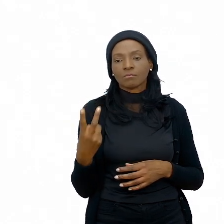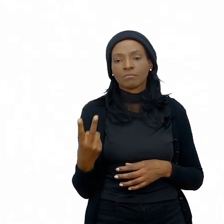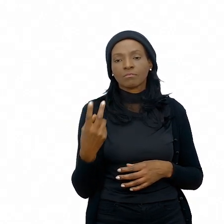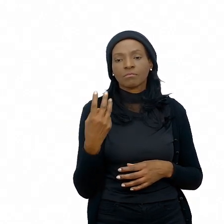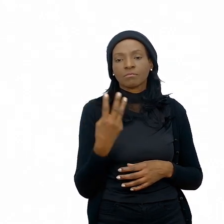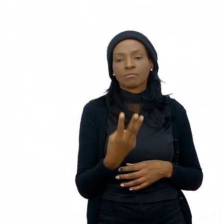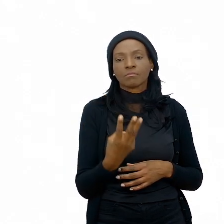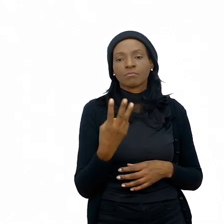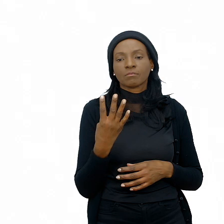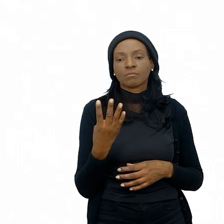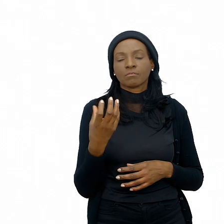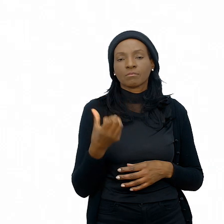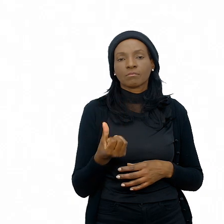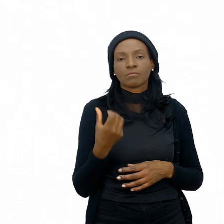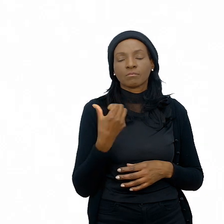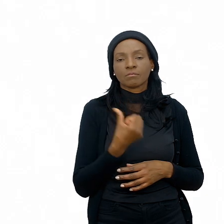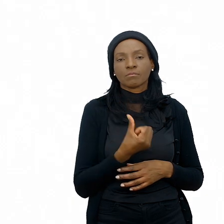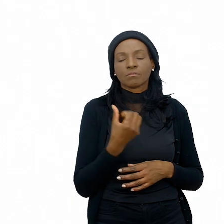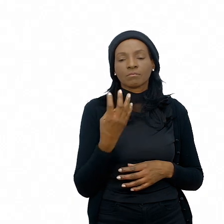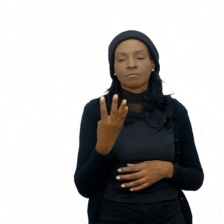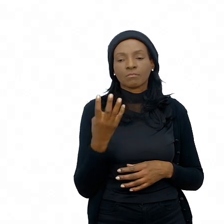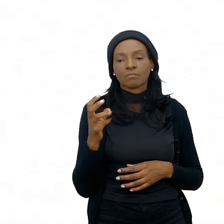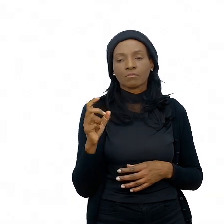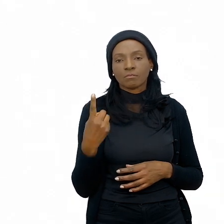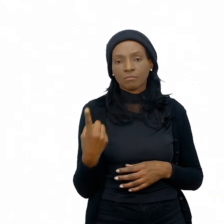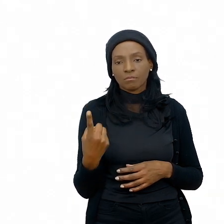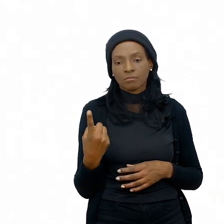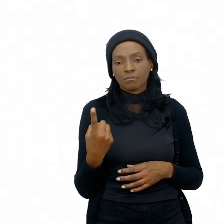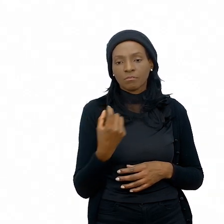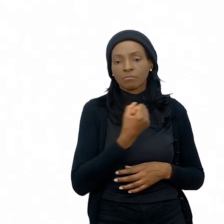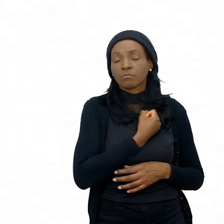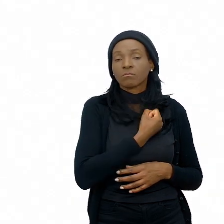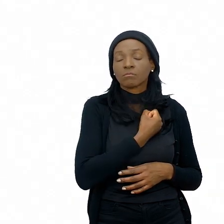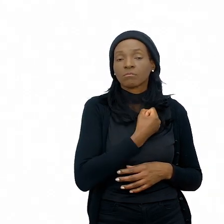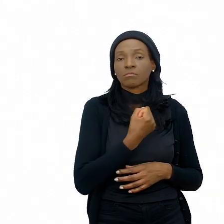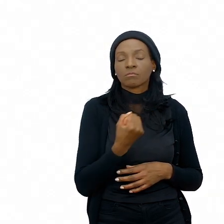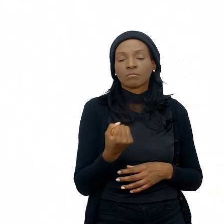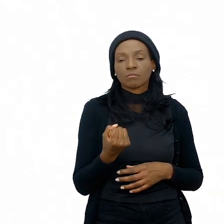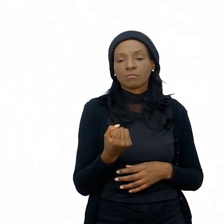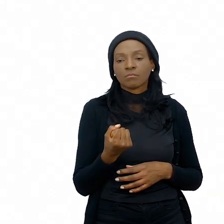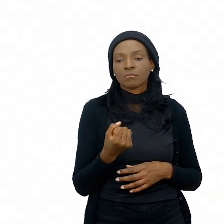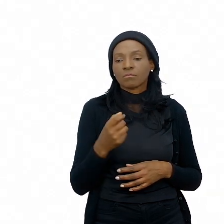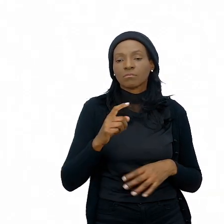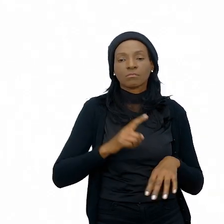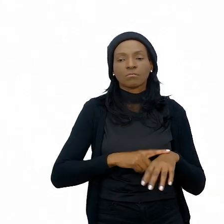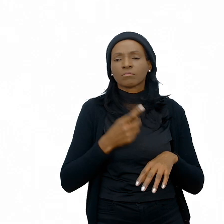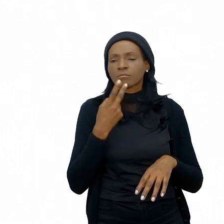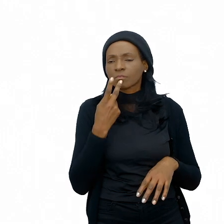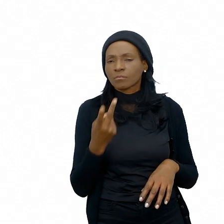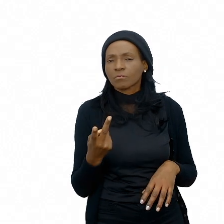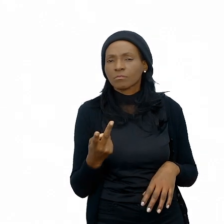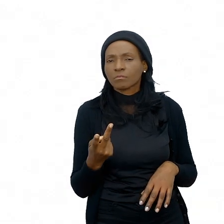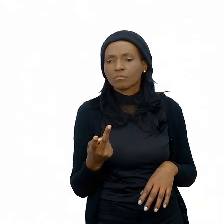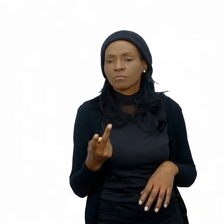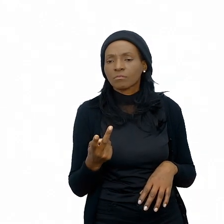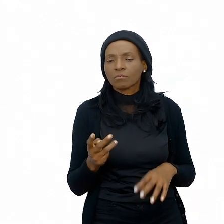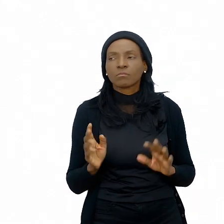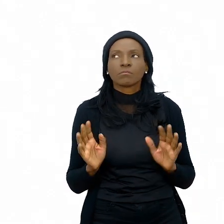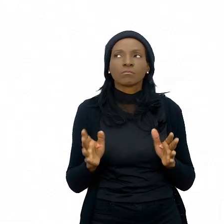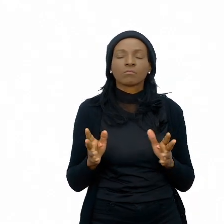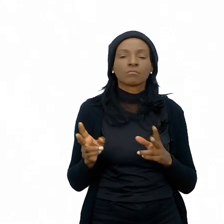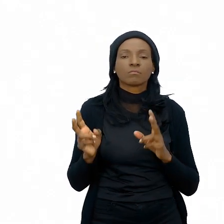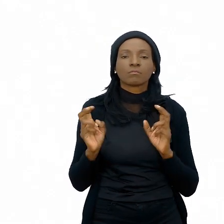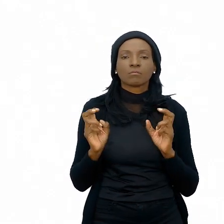346, 641. Ou seja, números que na fala já dá